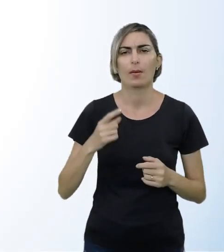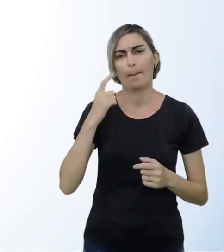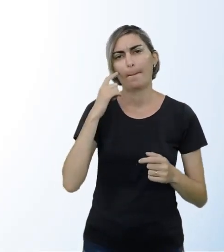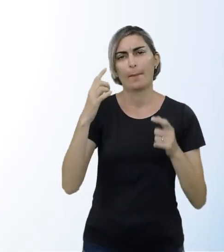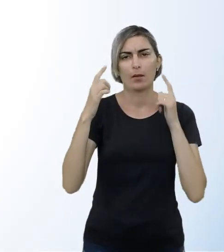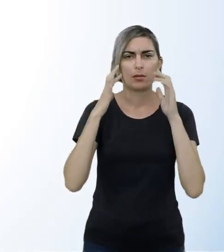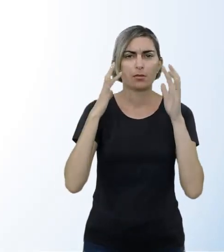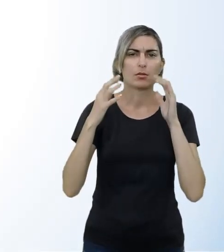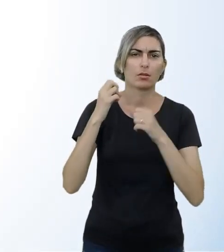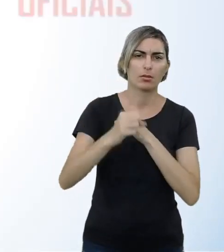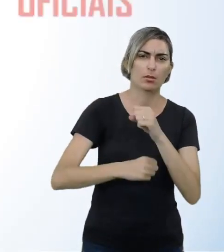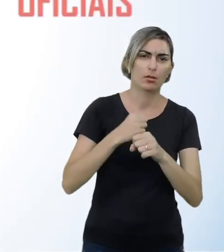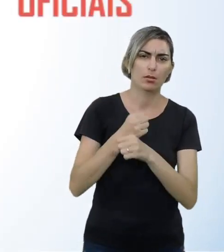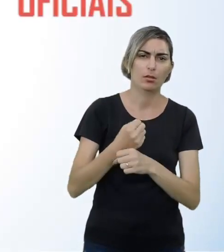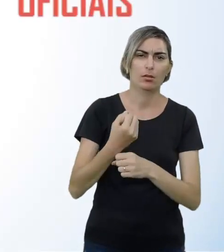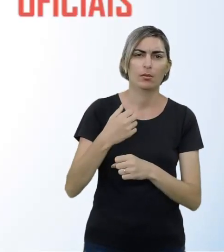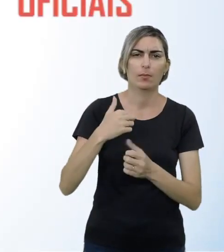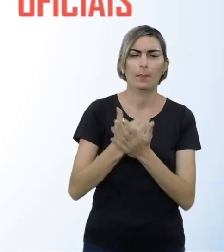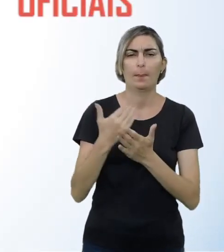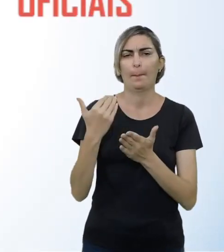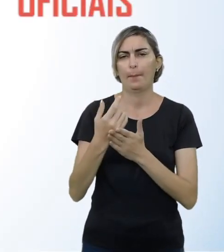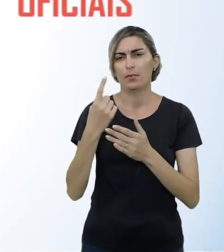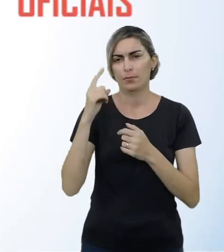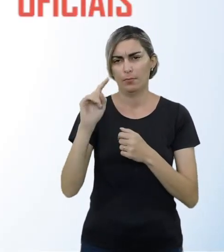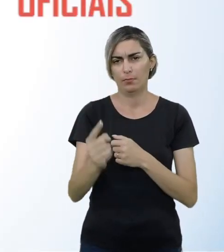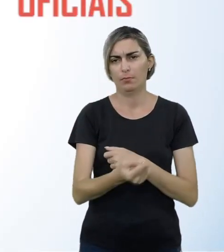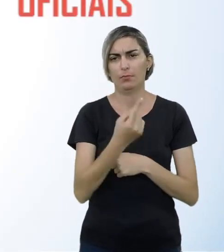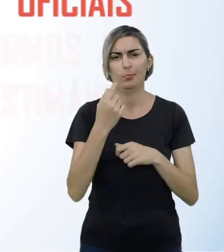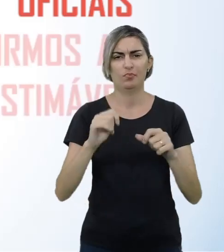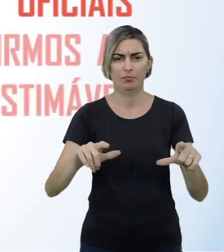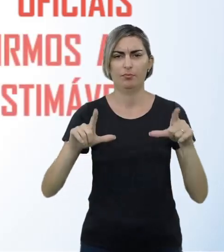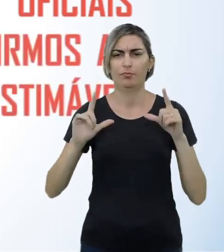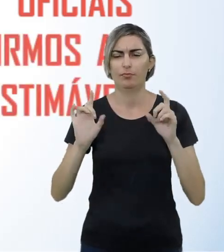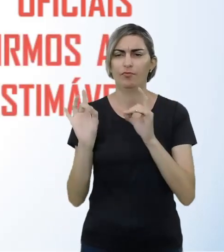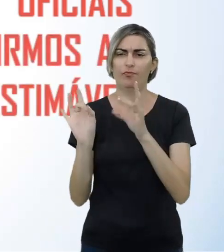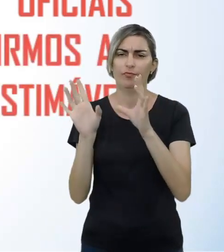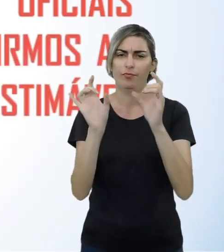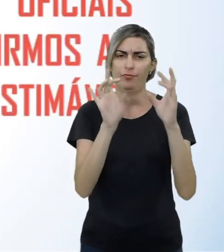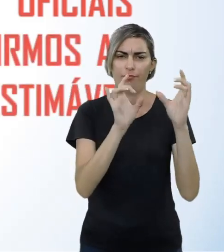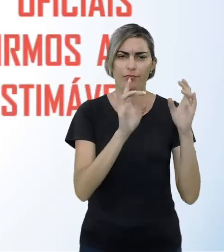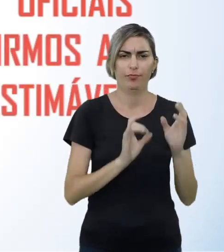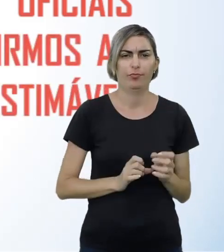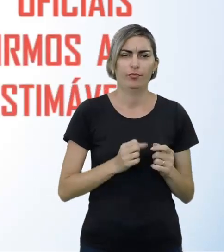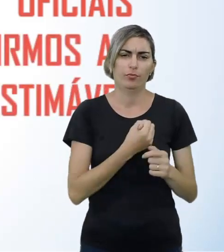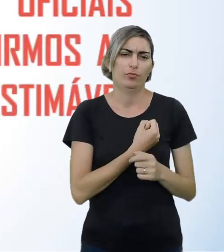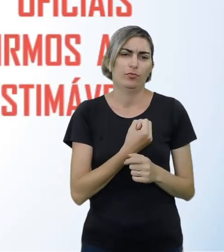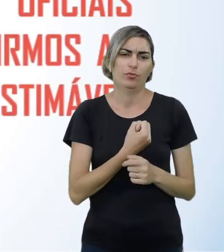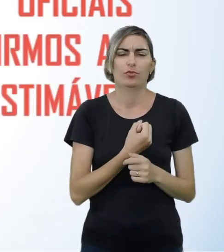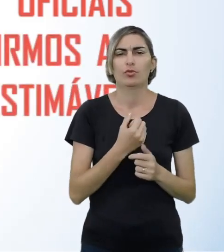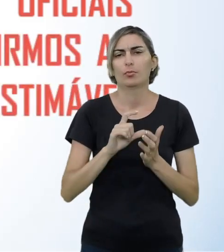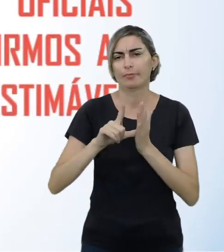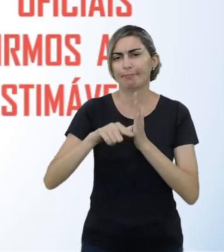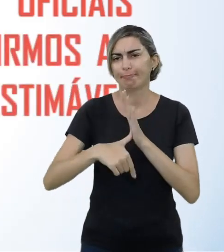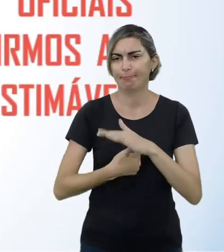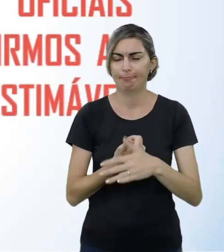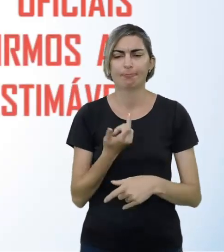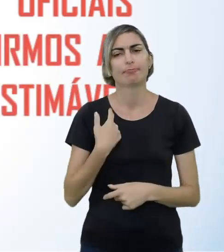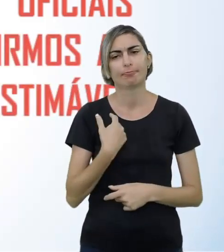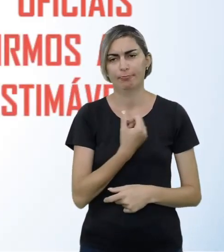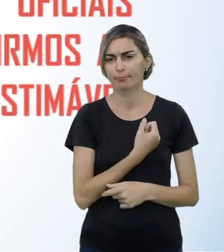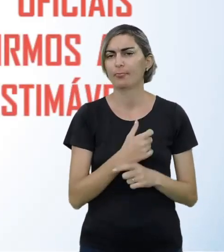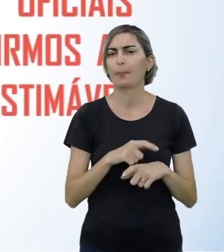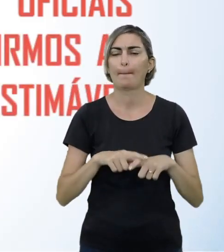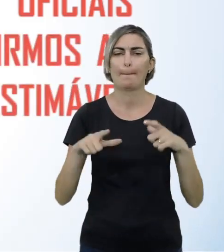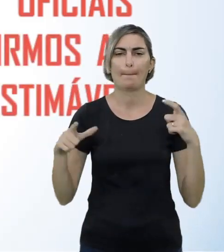Estima-se que por ano mais de 1 milhão de placas oficiais de Arduino sejam vendidas, né? Esse número está até um pouco desatualizado, acredito que esse número